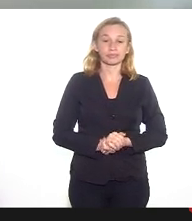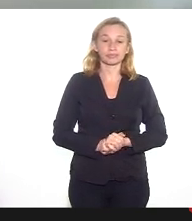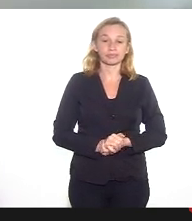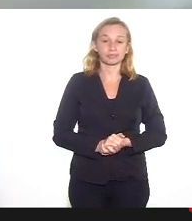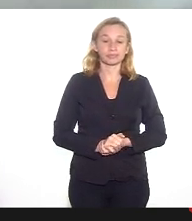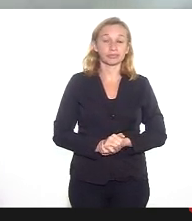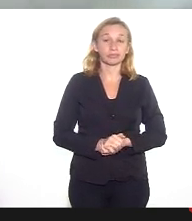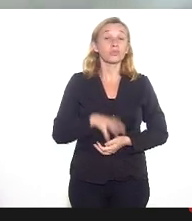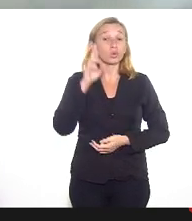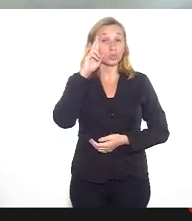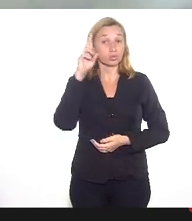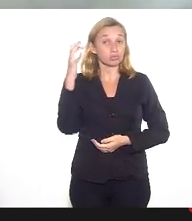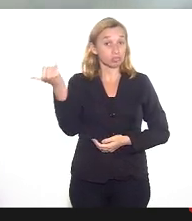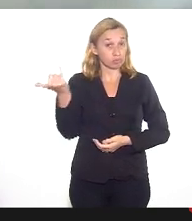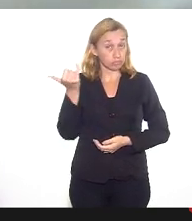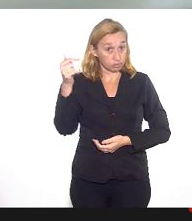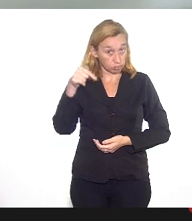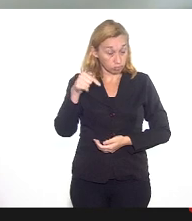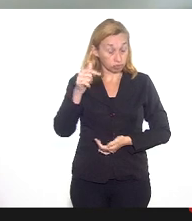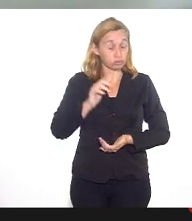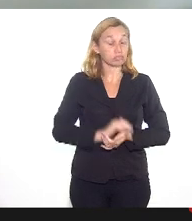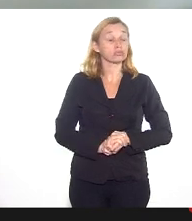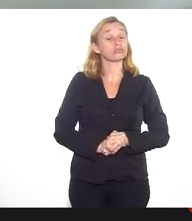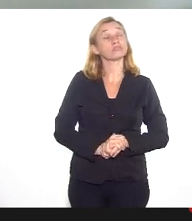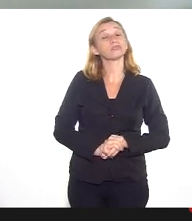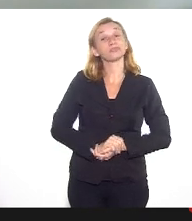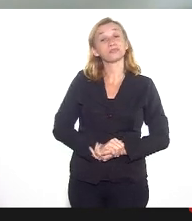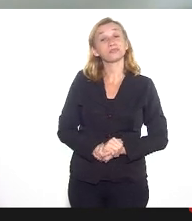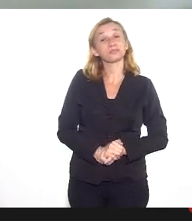o senhor disse aqui que